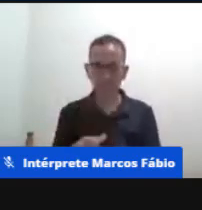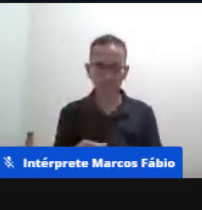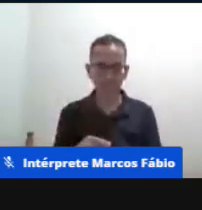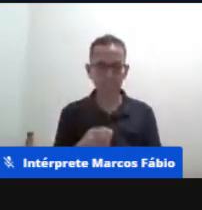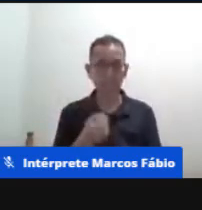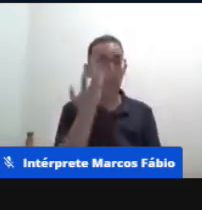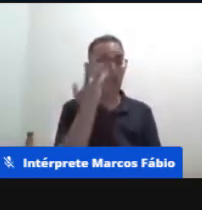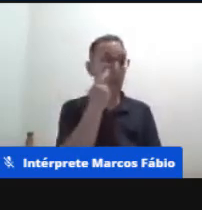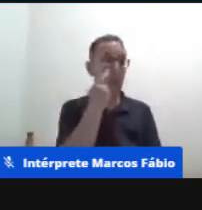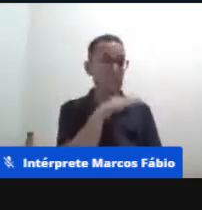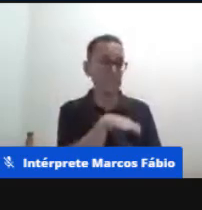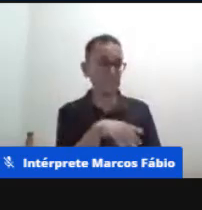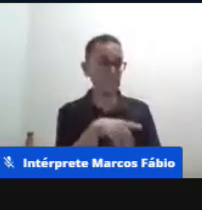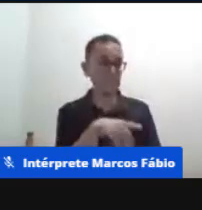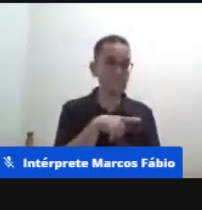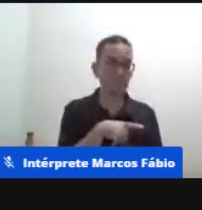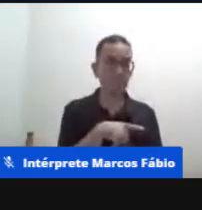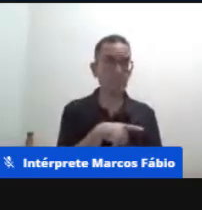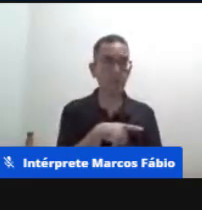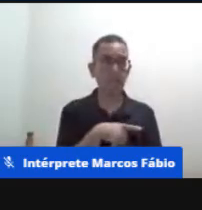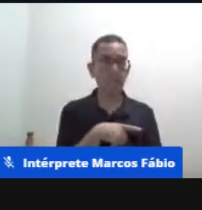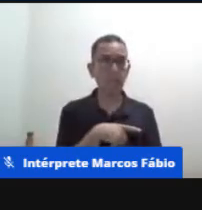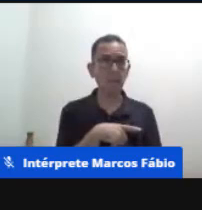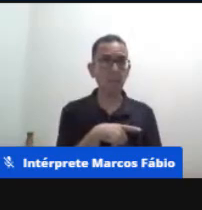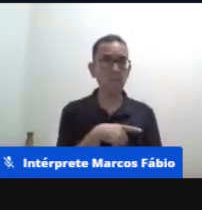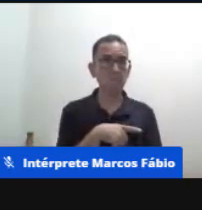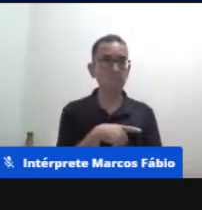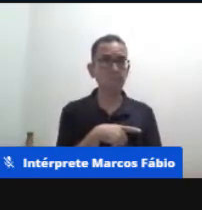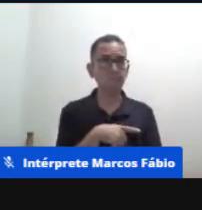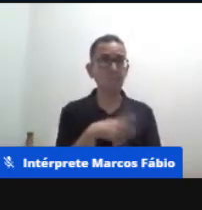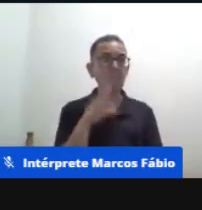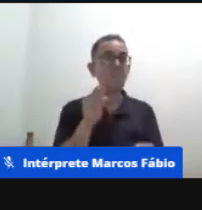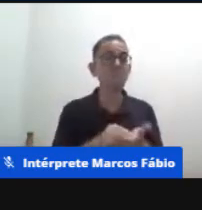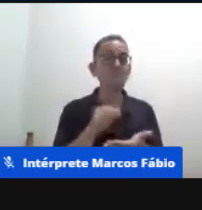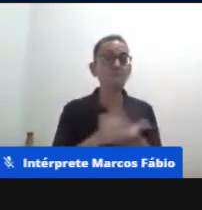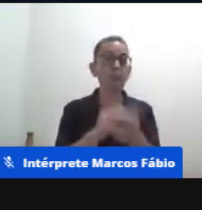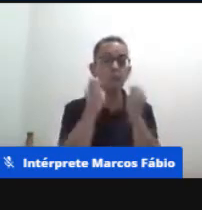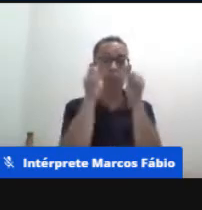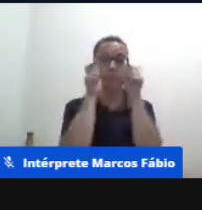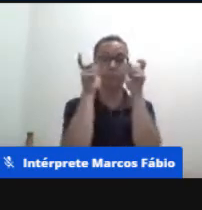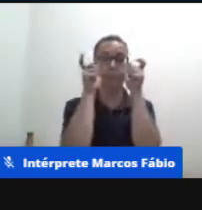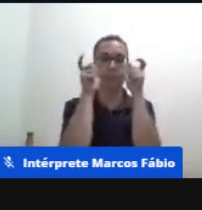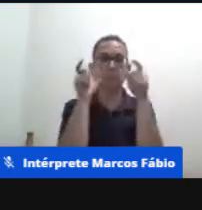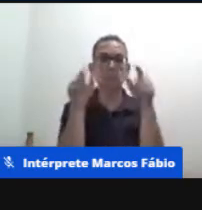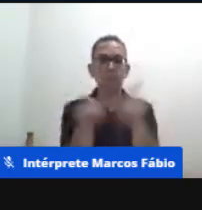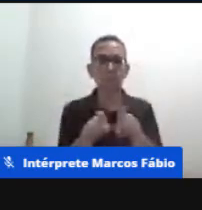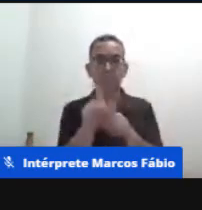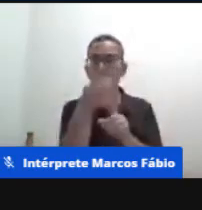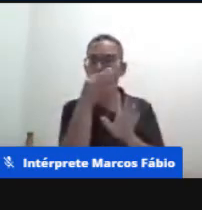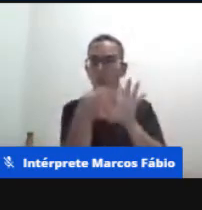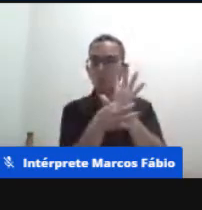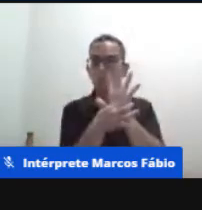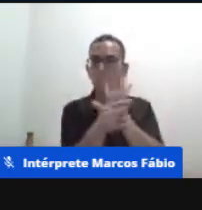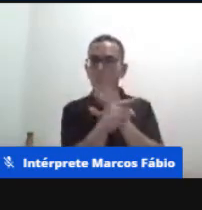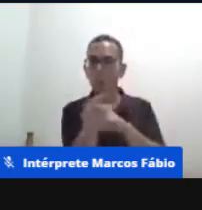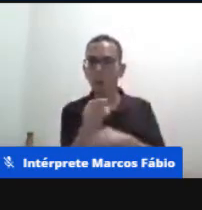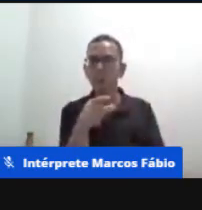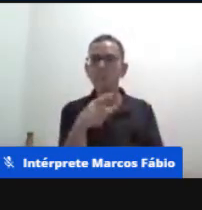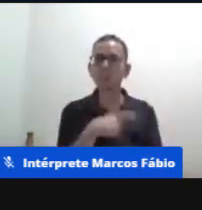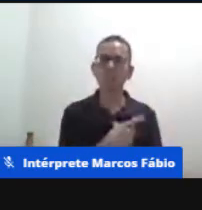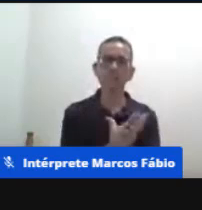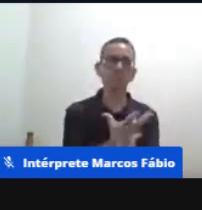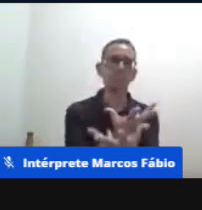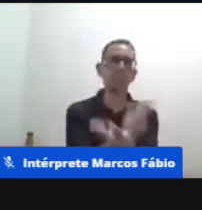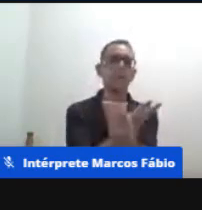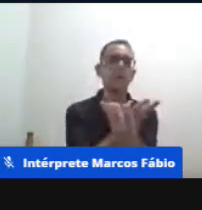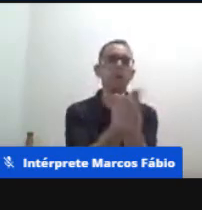de atenção. Então, a gente tem, nessa proposta de atividade, a gente tem aí uma série de situações que a